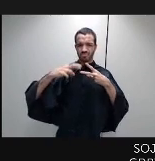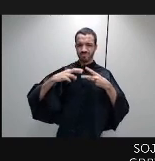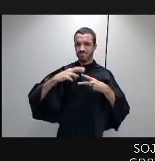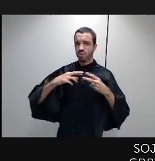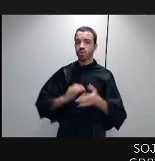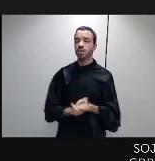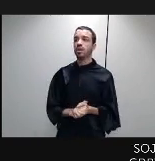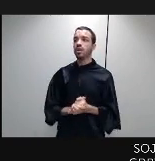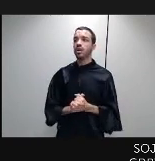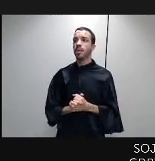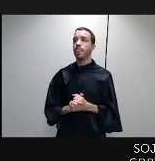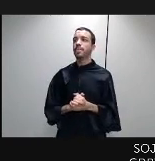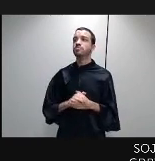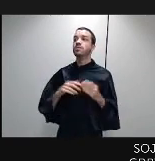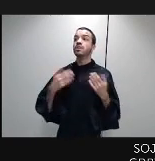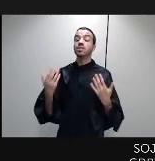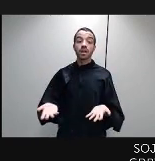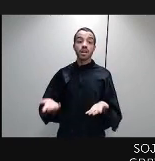declaração